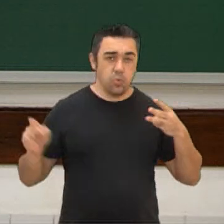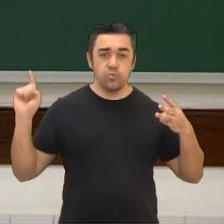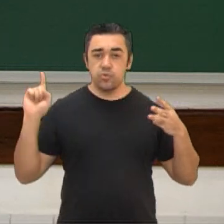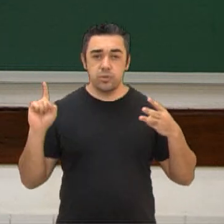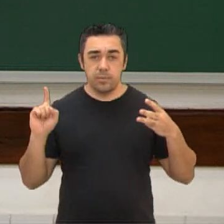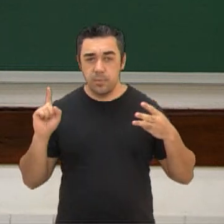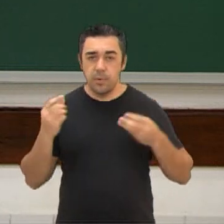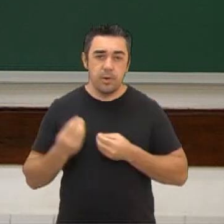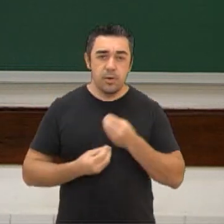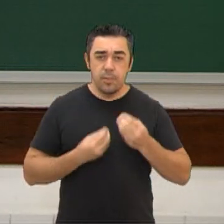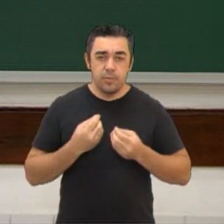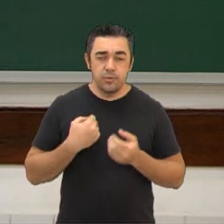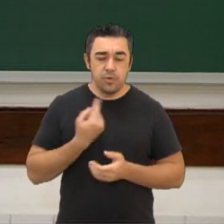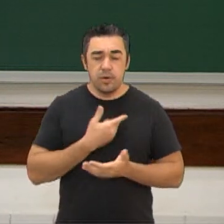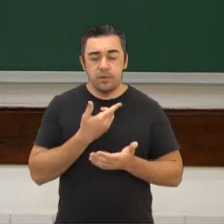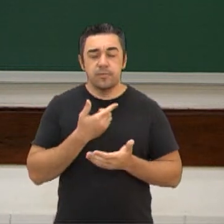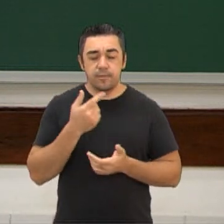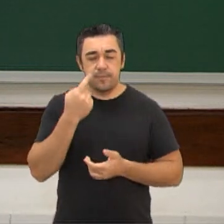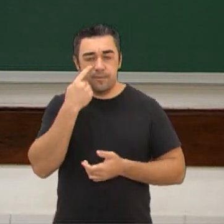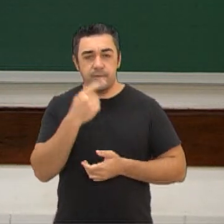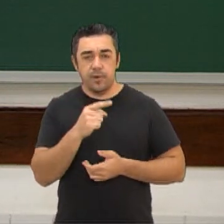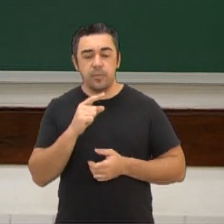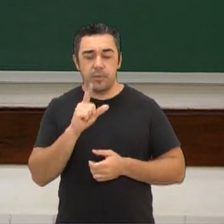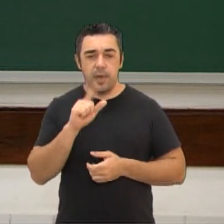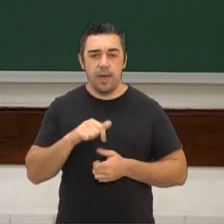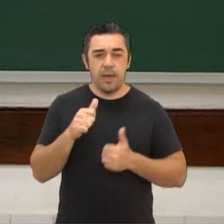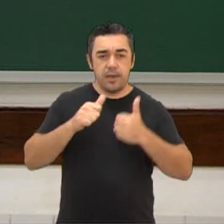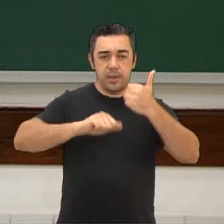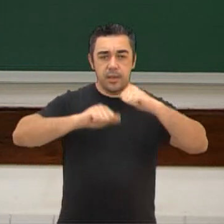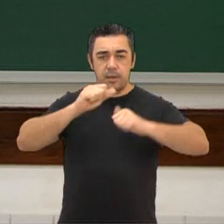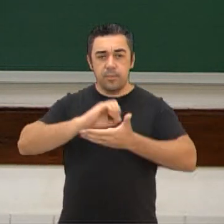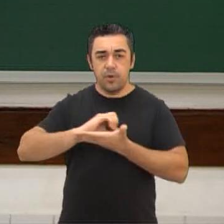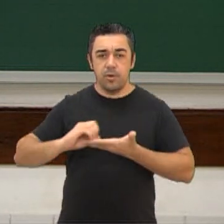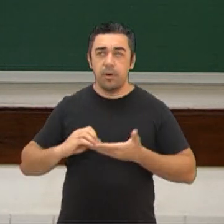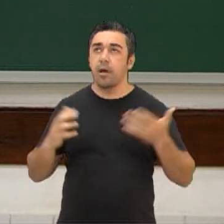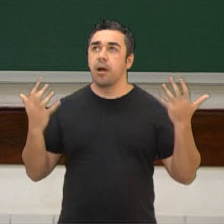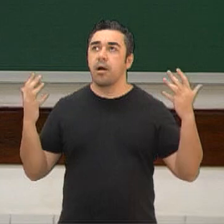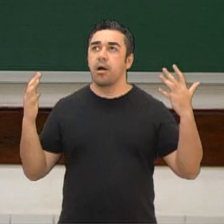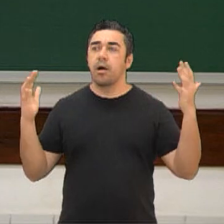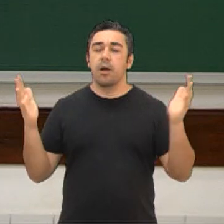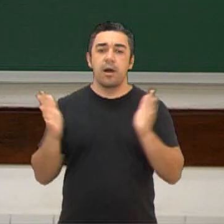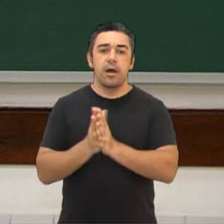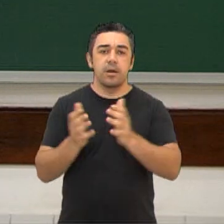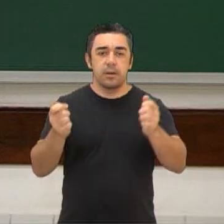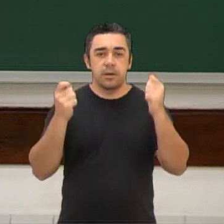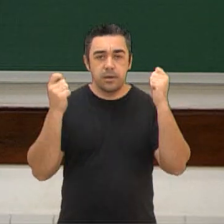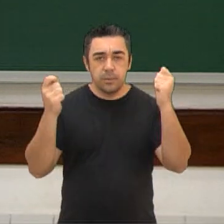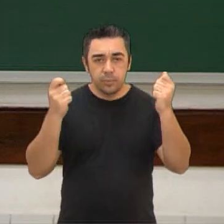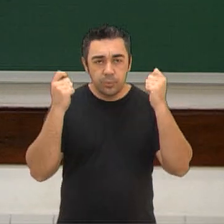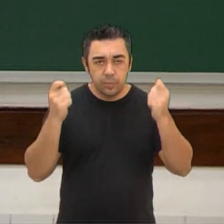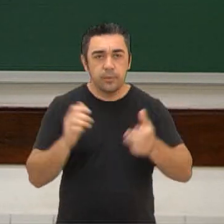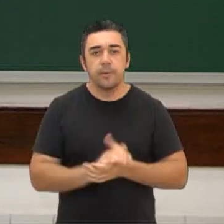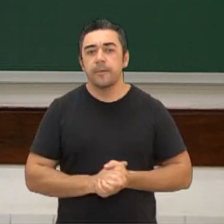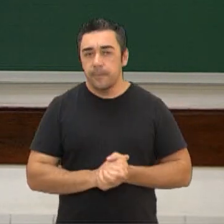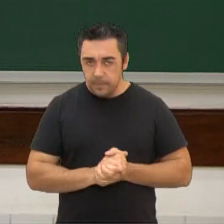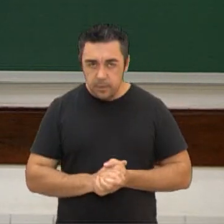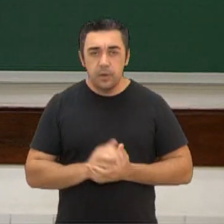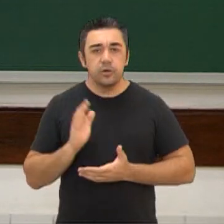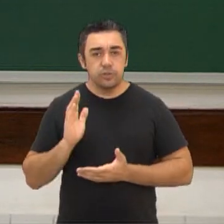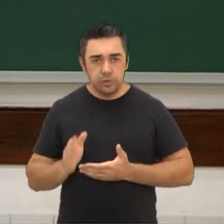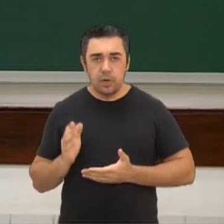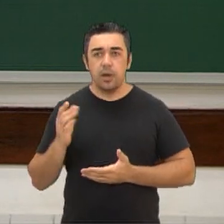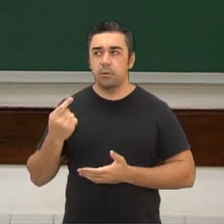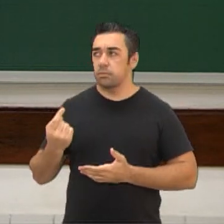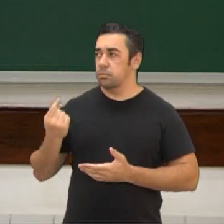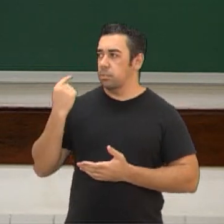últimas funções que nós trabalhamos na química orgânica com vocês. Aleluia, né? Desde o primeiro